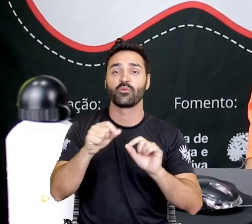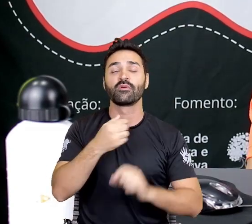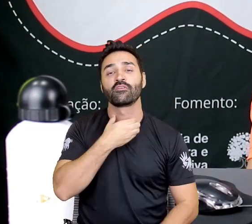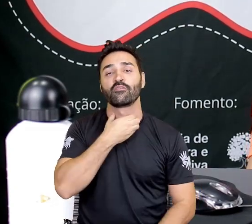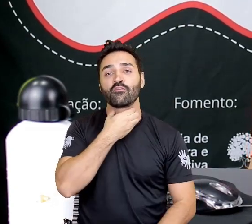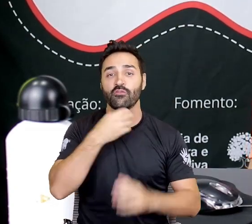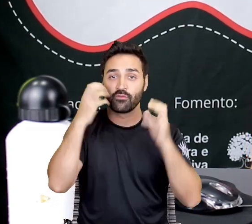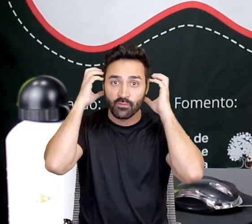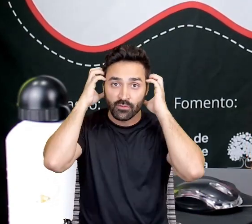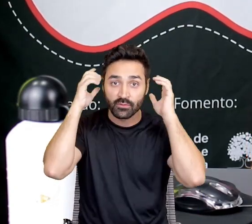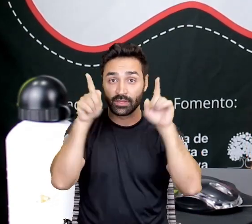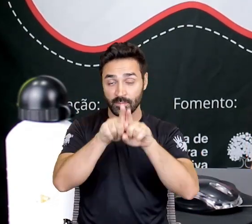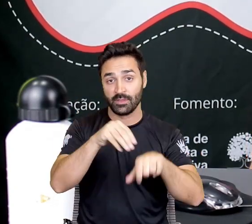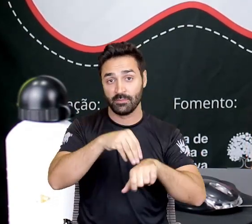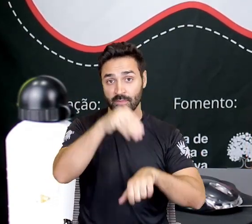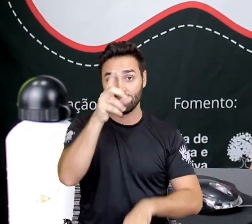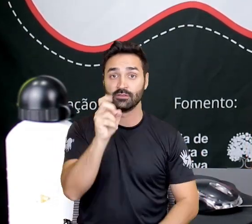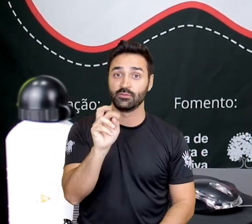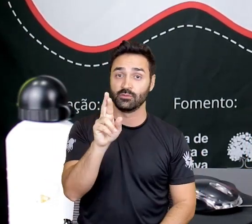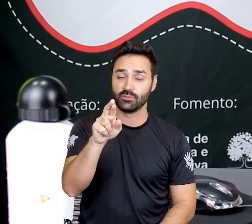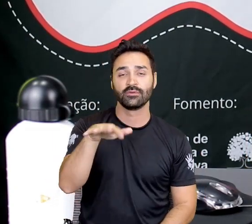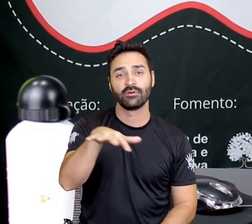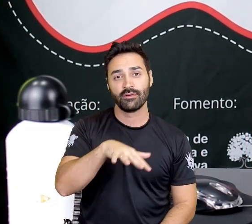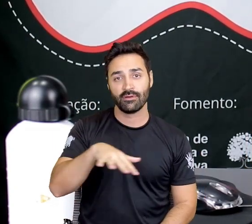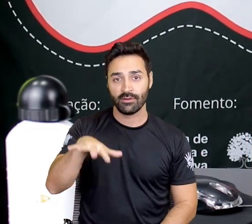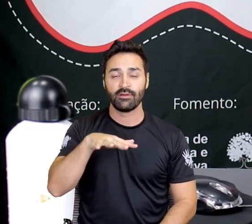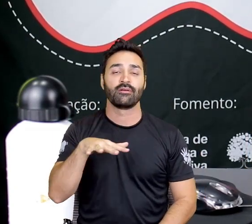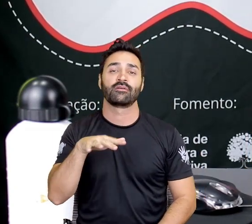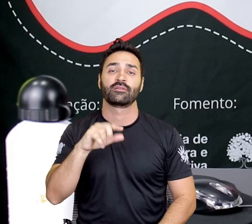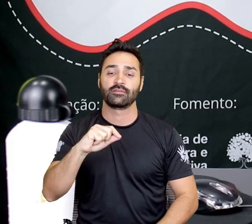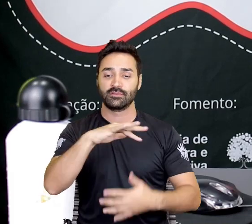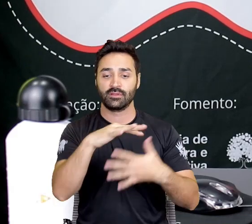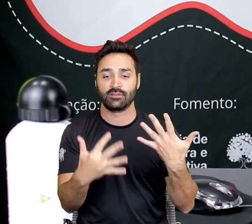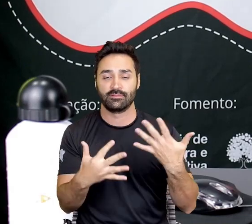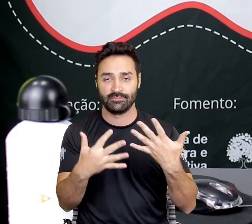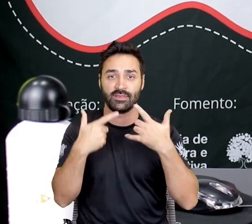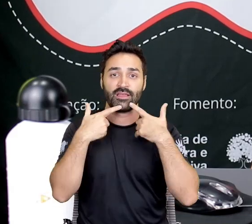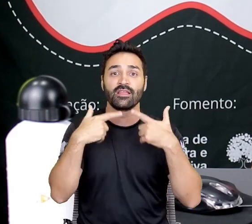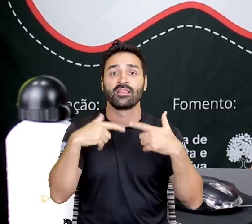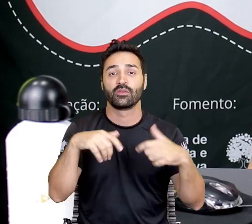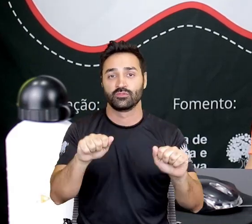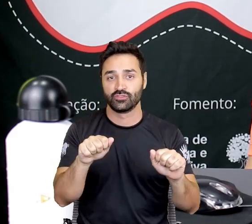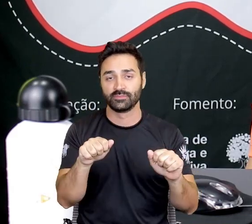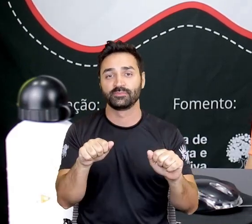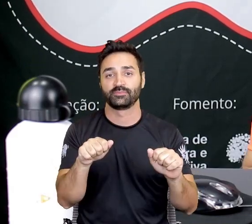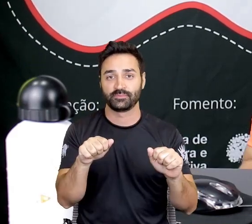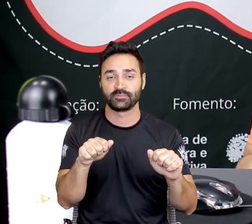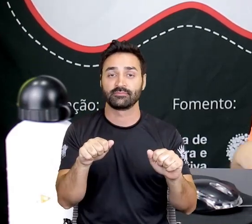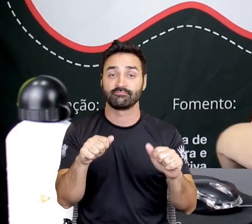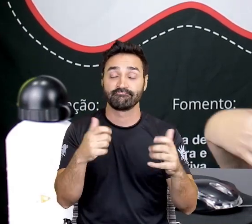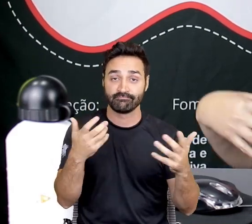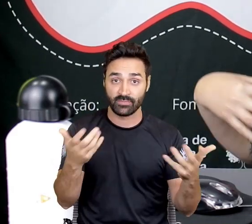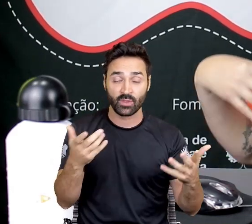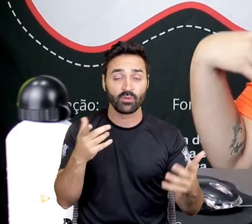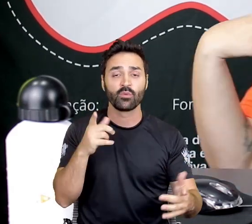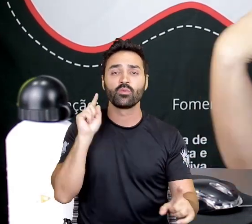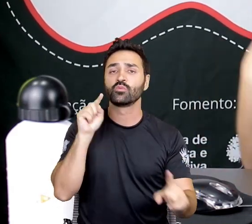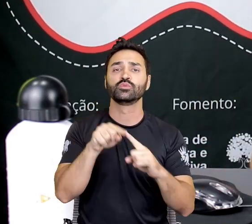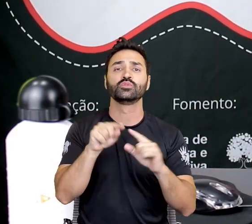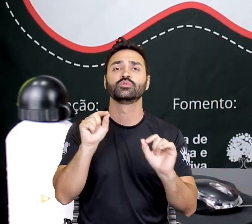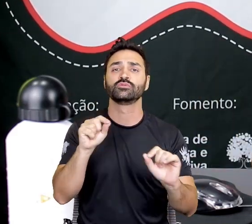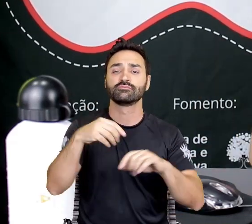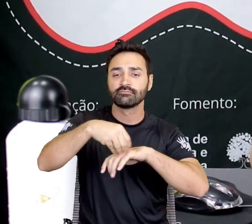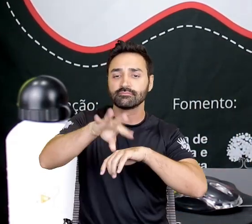com mestrado e doutorado na área de língua de sinais, linguística da língua de sinais. Então, a intenção é trazer para vocês